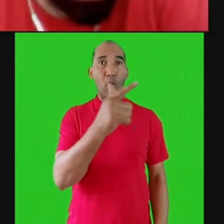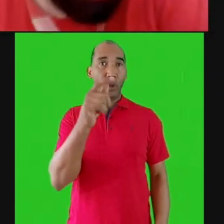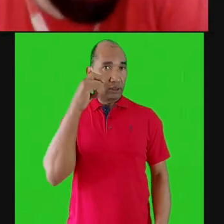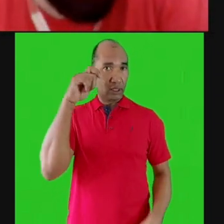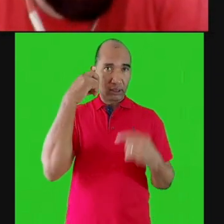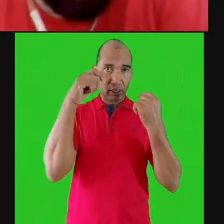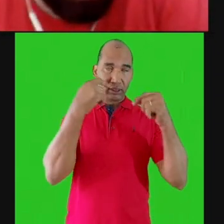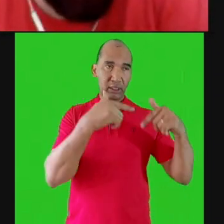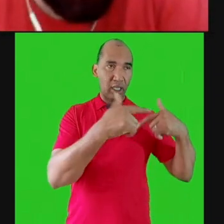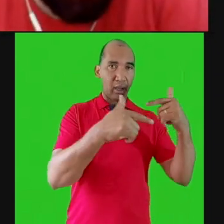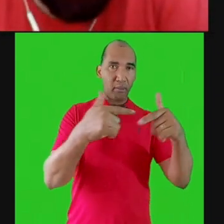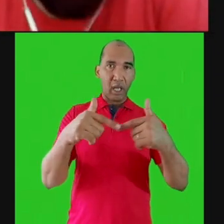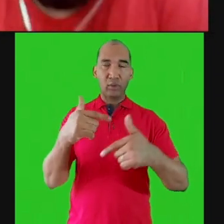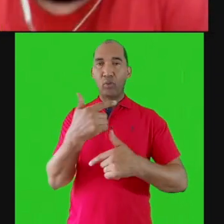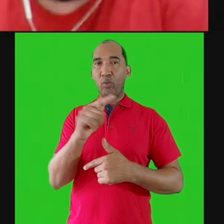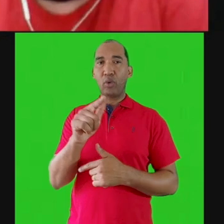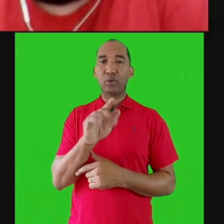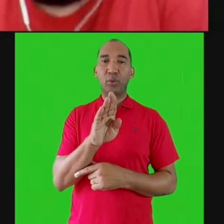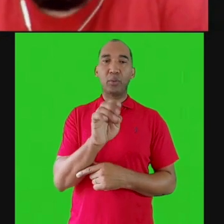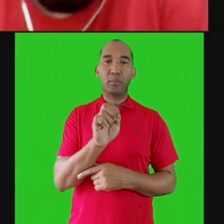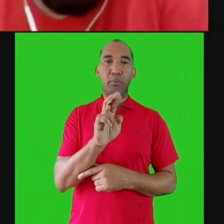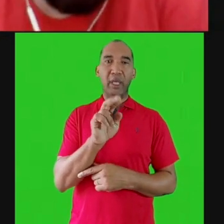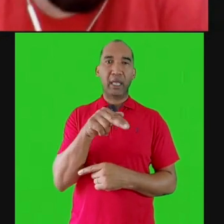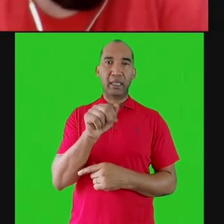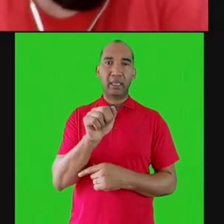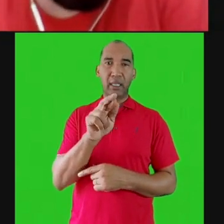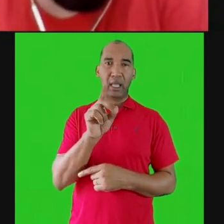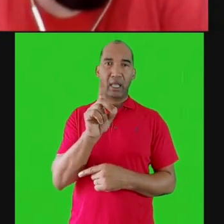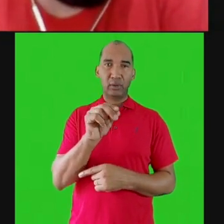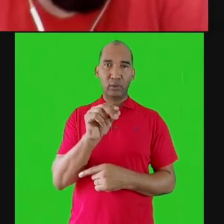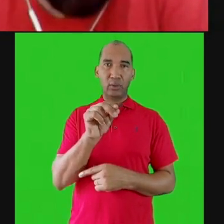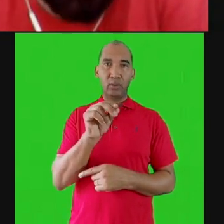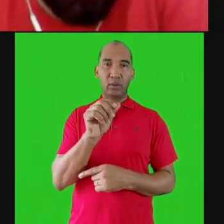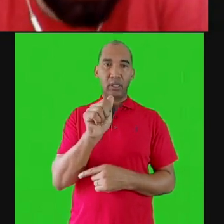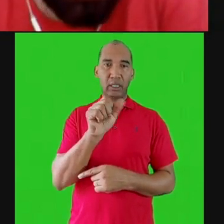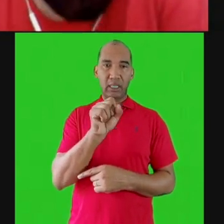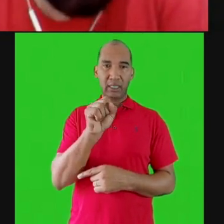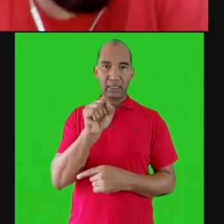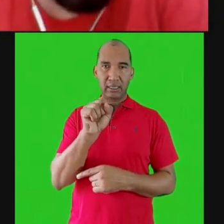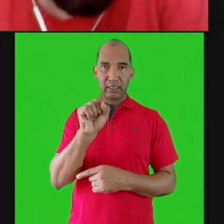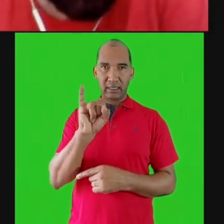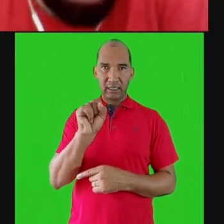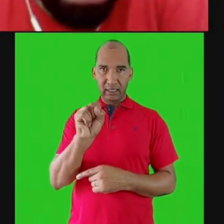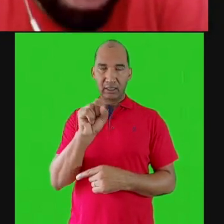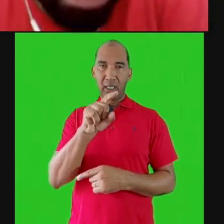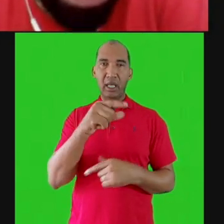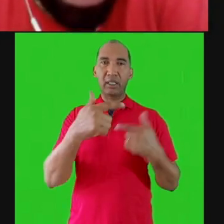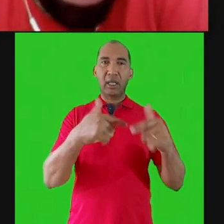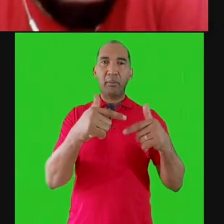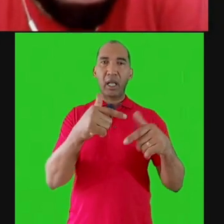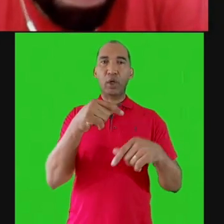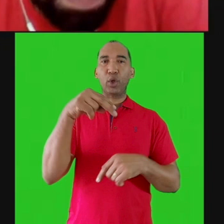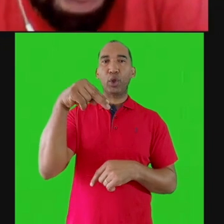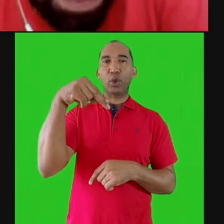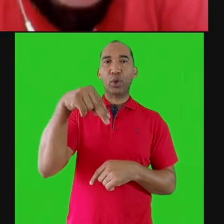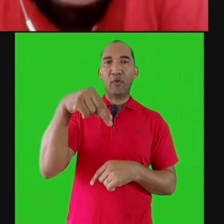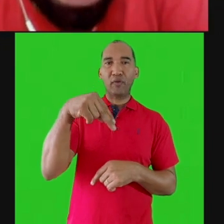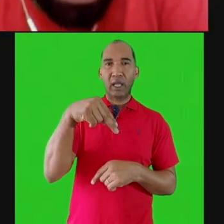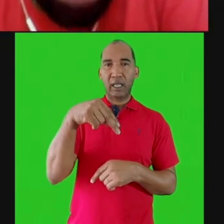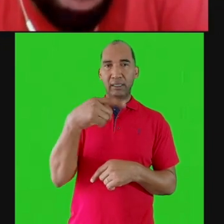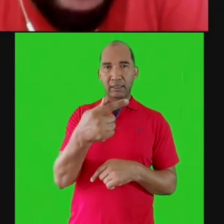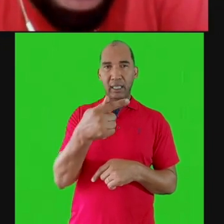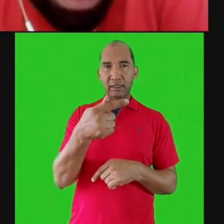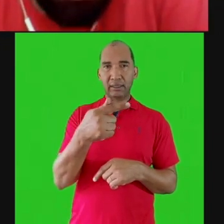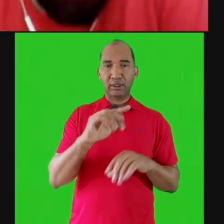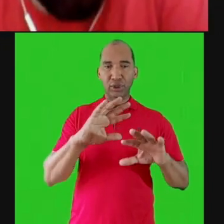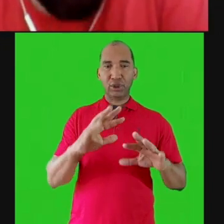formação, dentre outros trabalhos que tem. O Bernardo de Assis, que agora é um único homem trans nessa novela das 7, Salve-se Quem Puder. Também estava